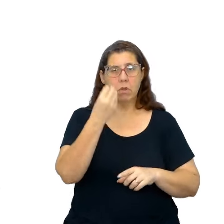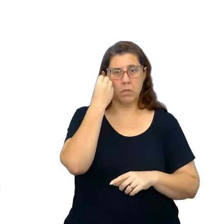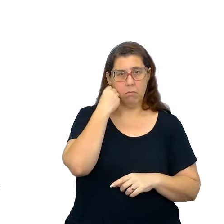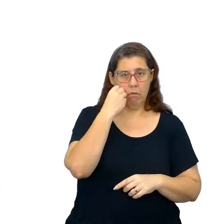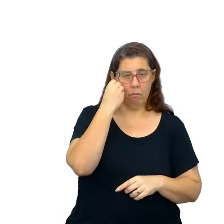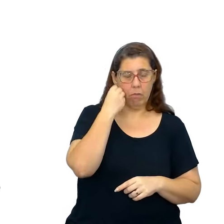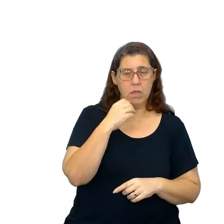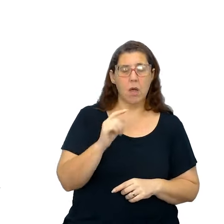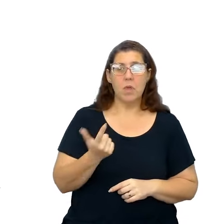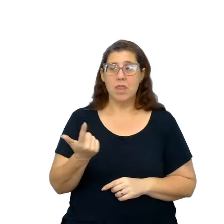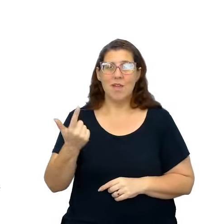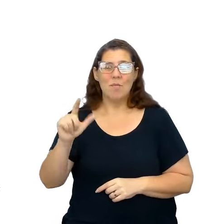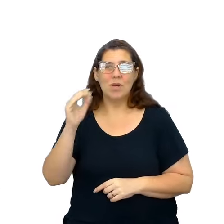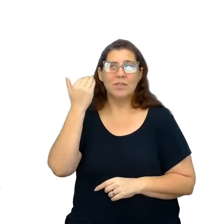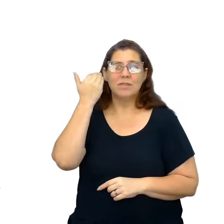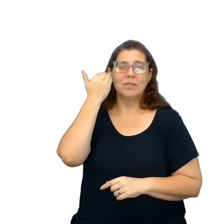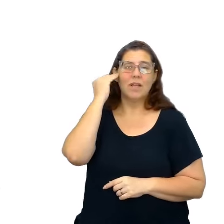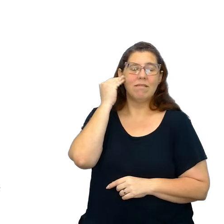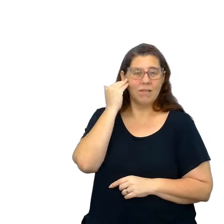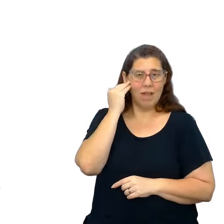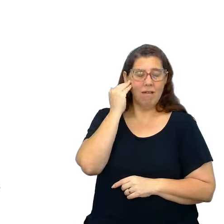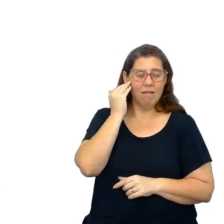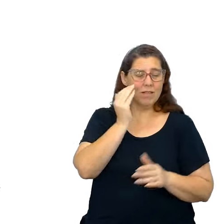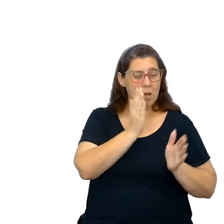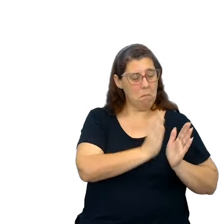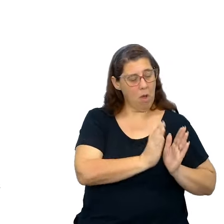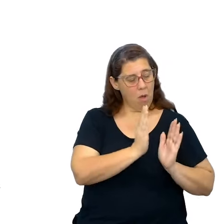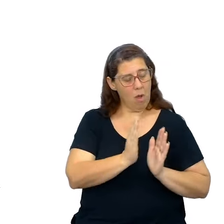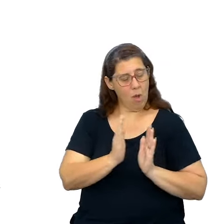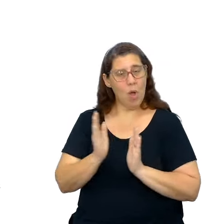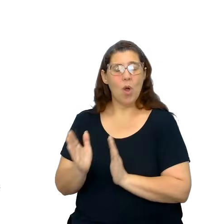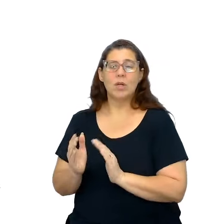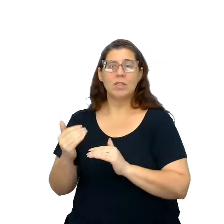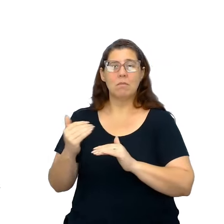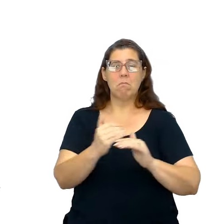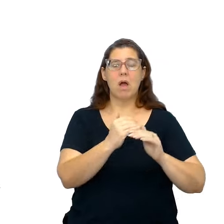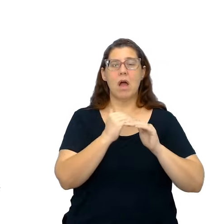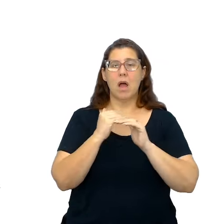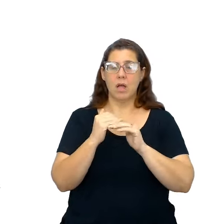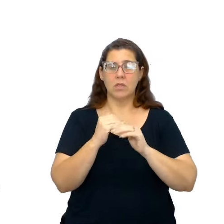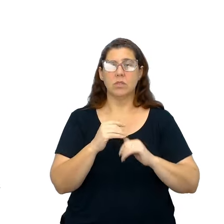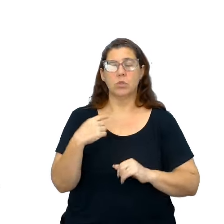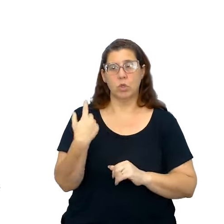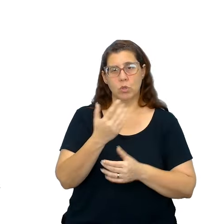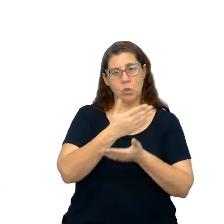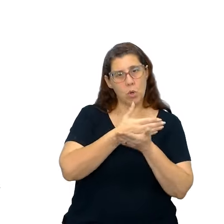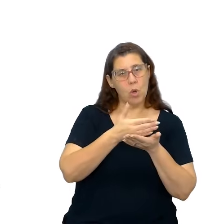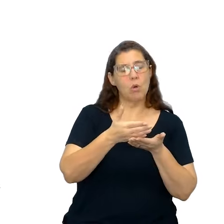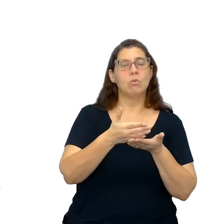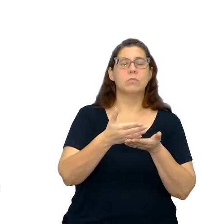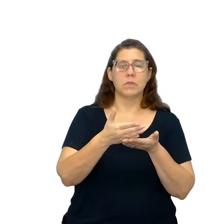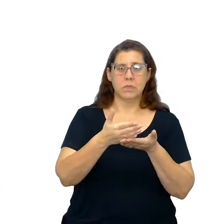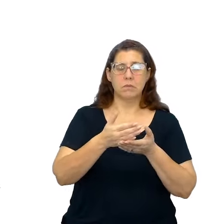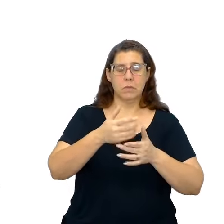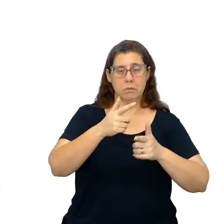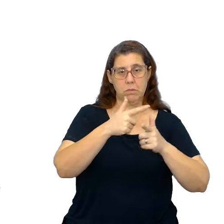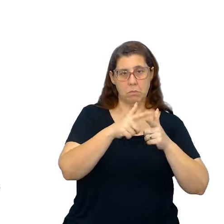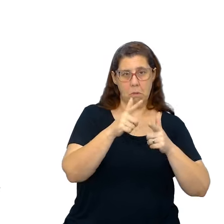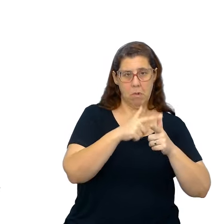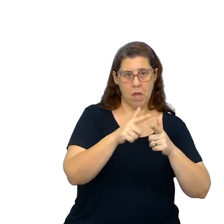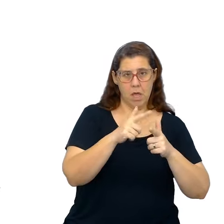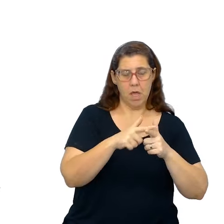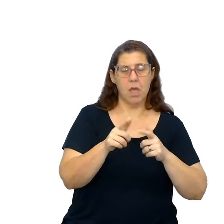experimental e depois entender esse processo, né, de padronização, que a gente inicia pelos problemas,